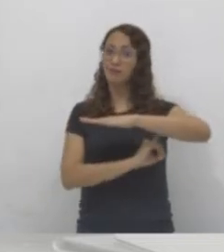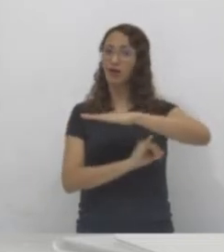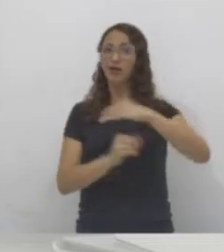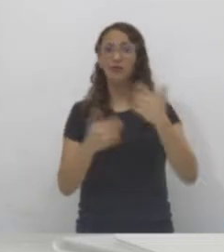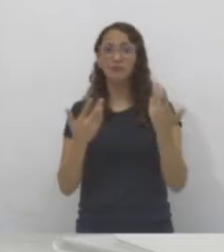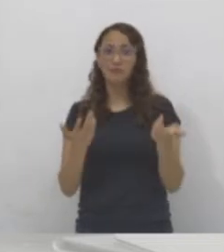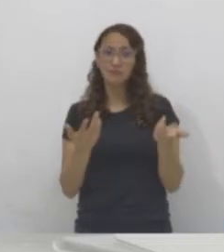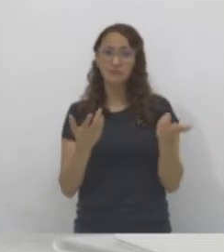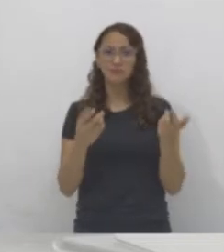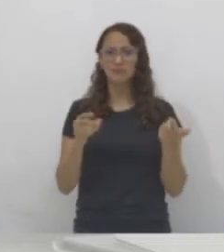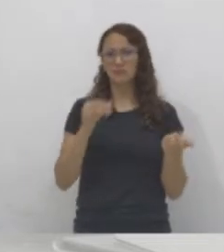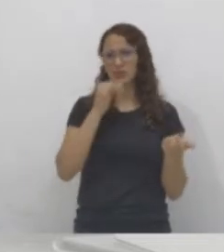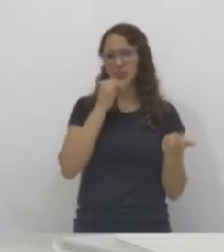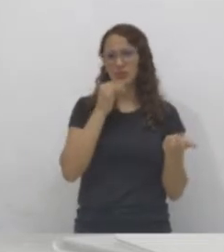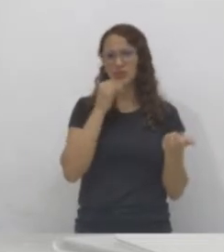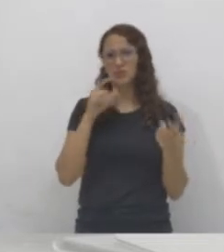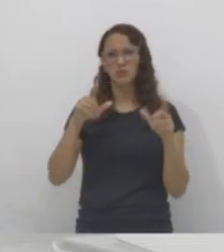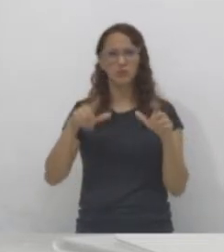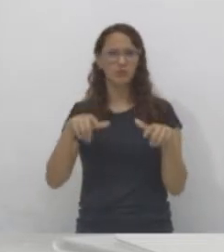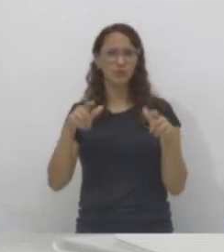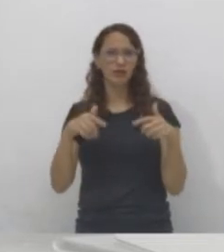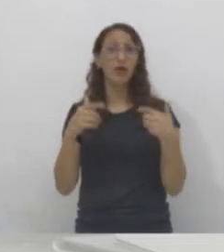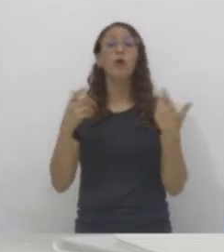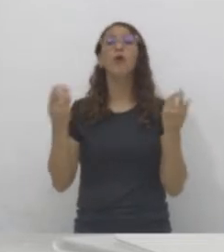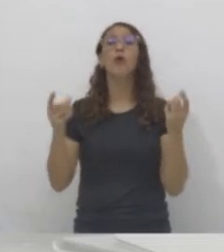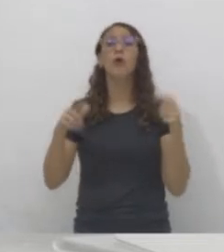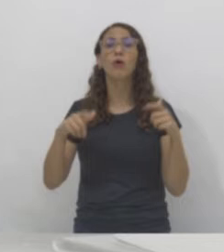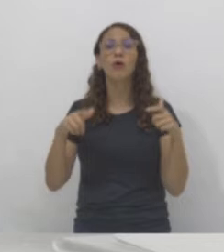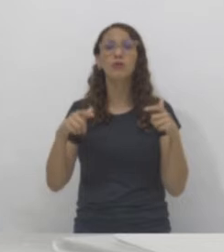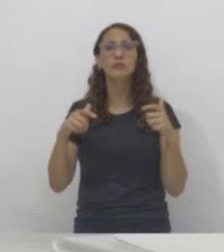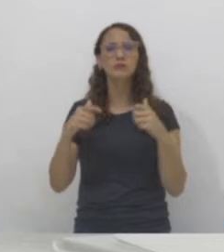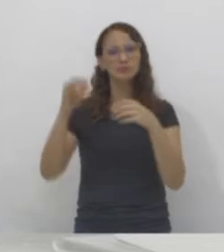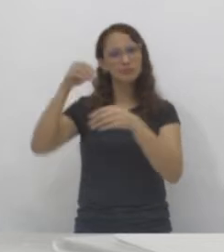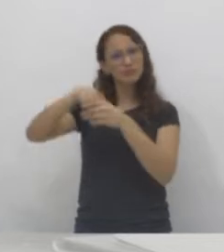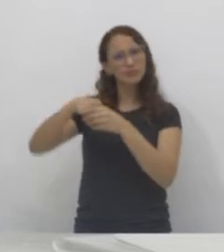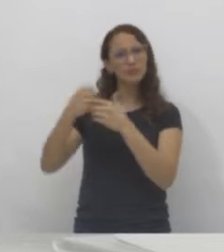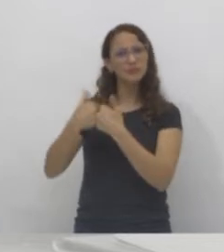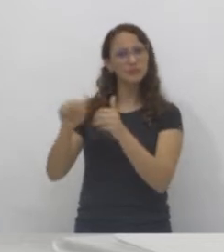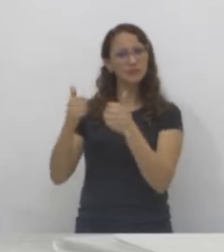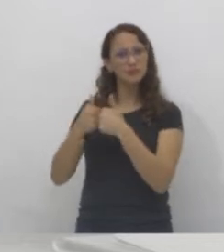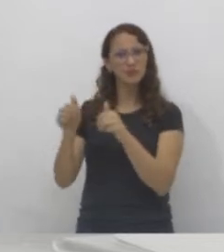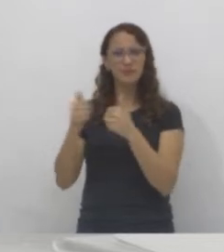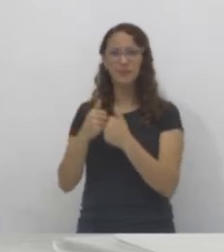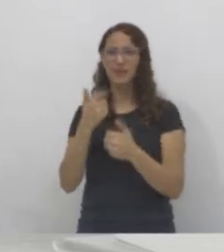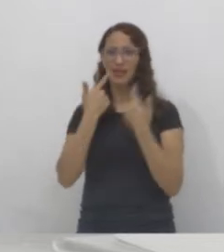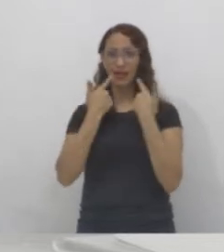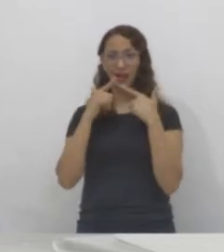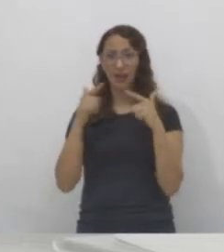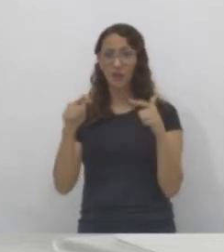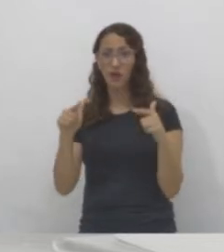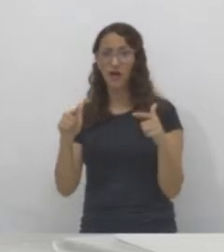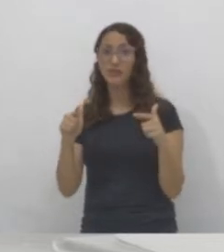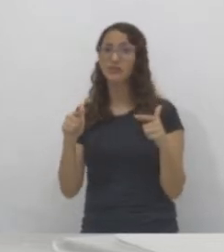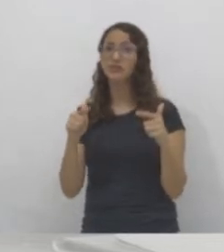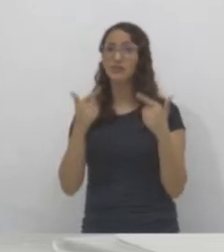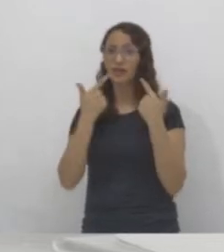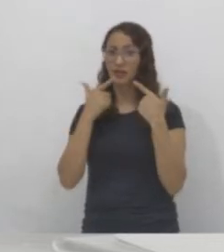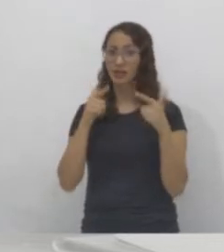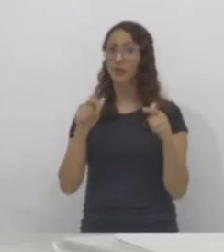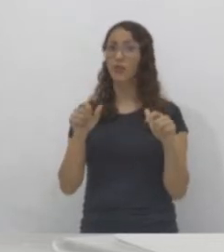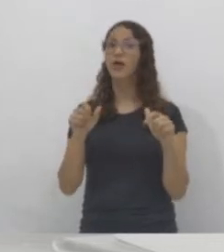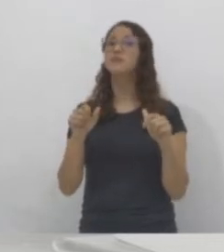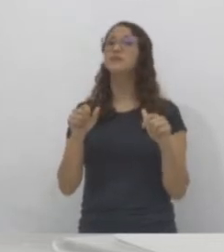Foi uma situação dentro de um ônibus, tá certo? A linguagem é simples e coloquial. Linguagem bem tranquila. É como se